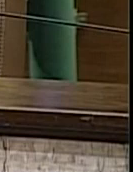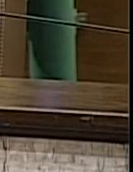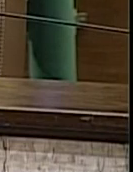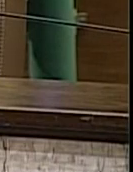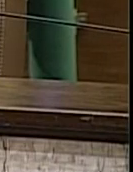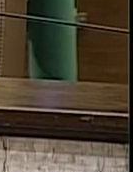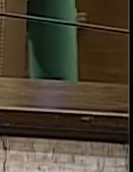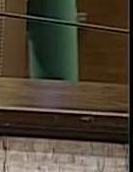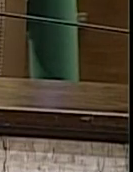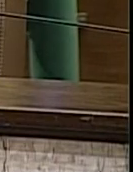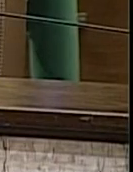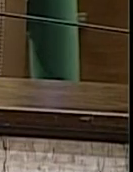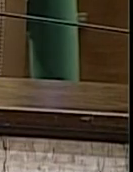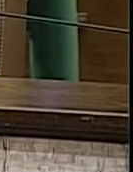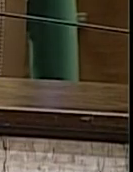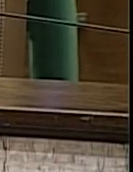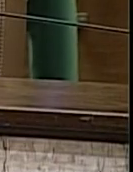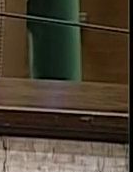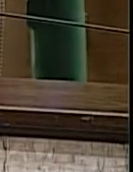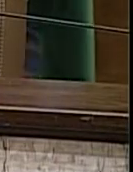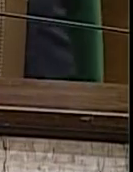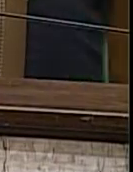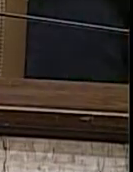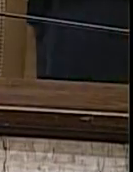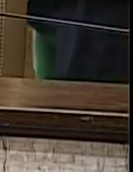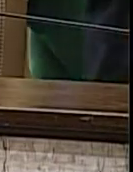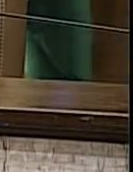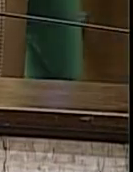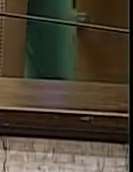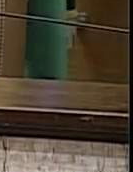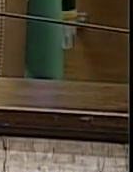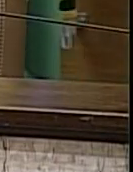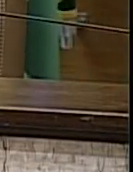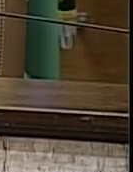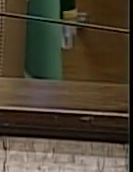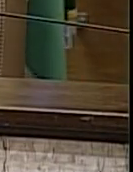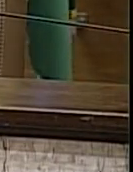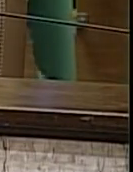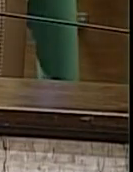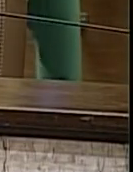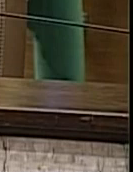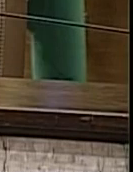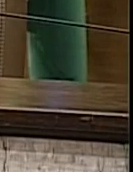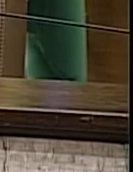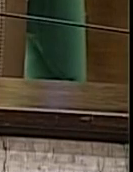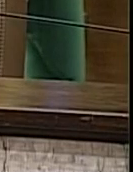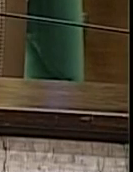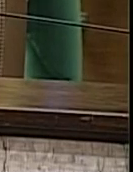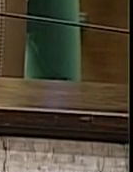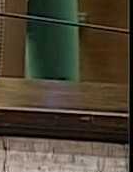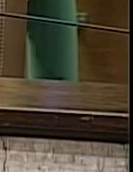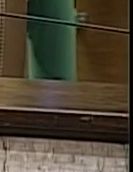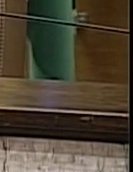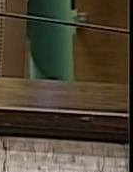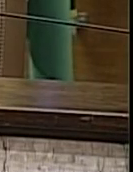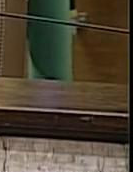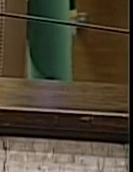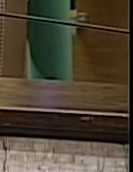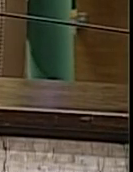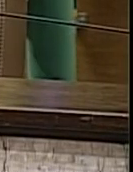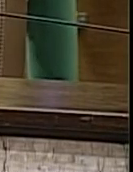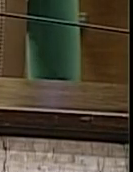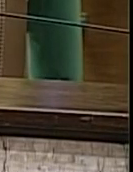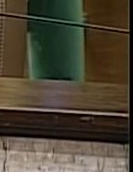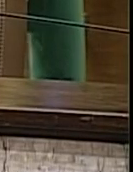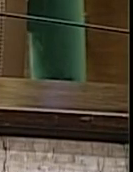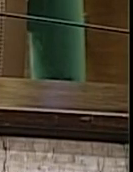Silva, localizado no conjunto Jardim em Nossa Senhora do Socorro, por ter o seu trabalho em sala de aula reconhecido e